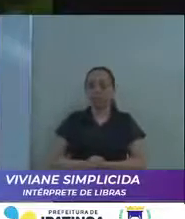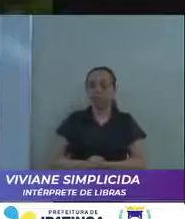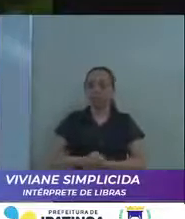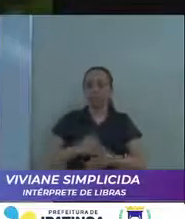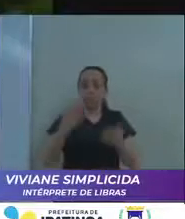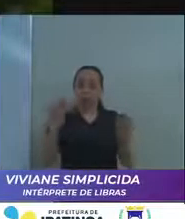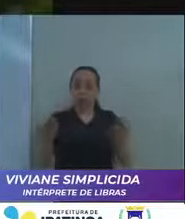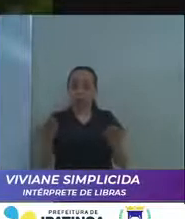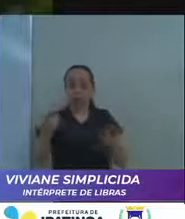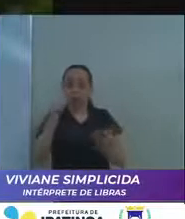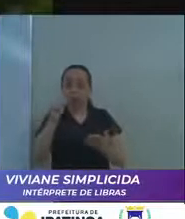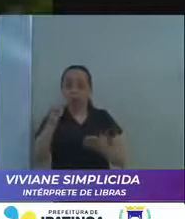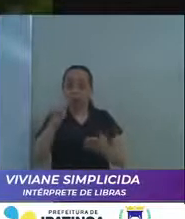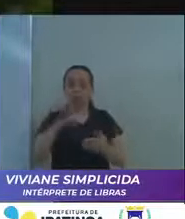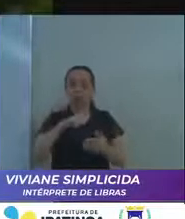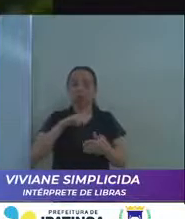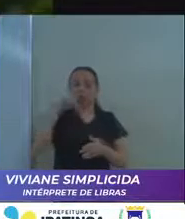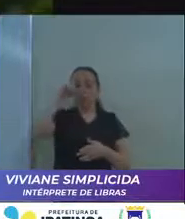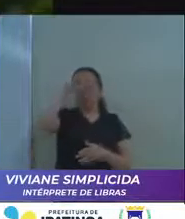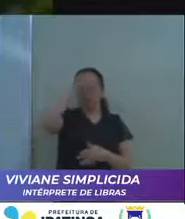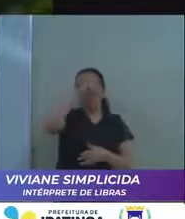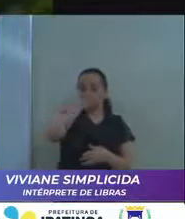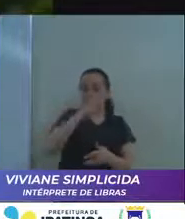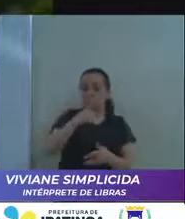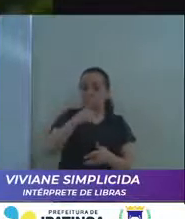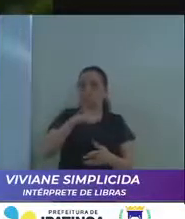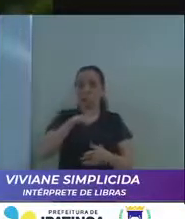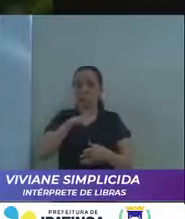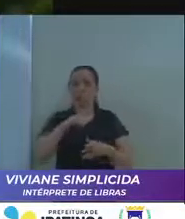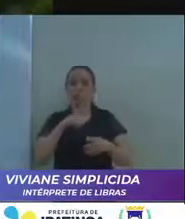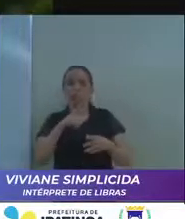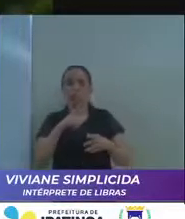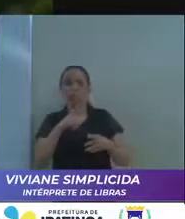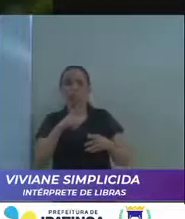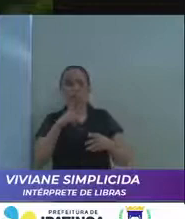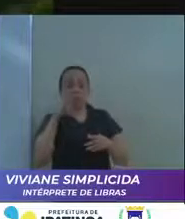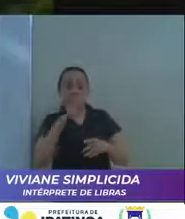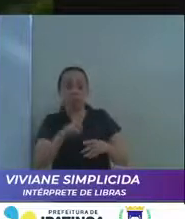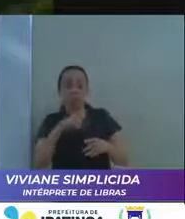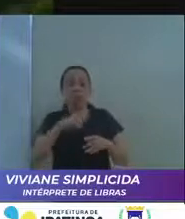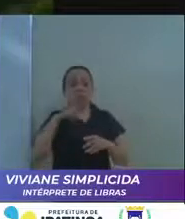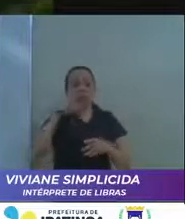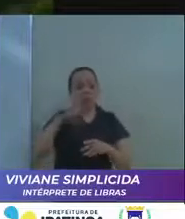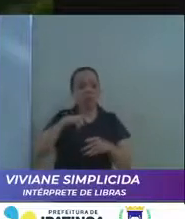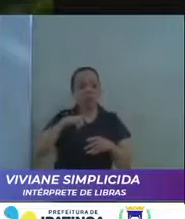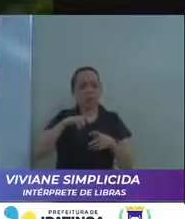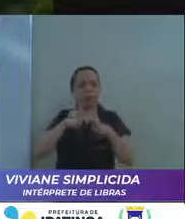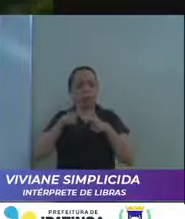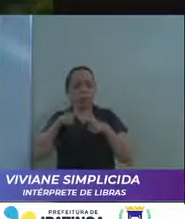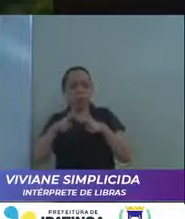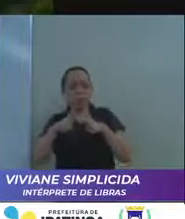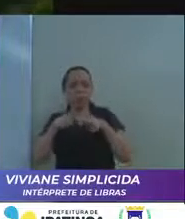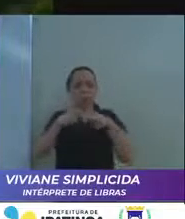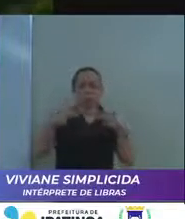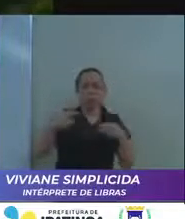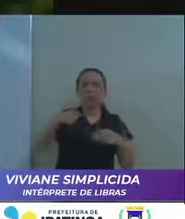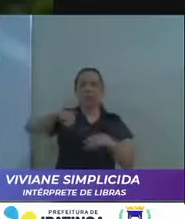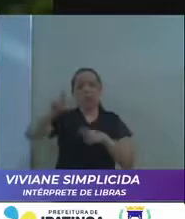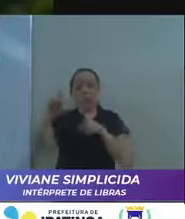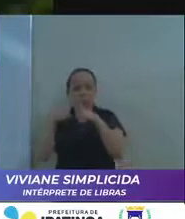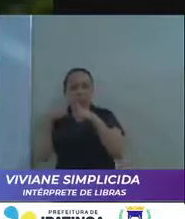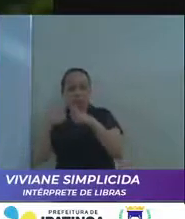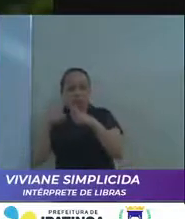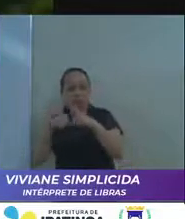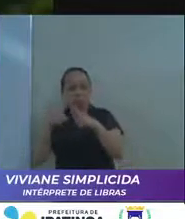Rouquidão por mais de 15 dias é um sinal de alerta. Portanto, consulte um médico, otorrinolaringologista e ou